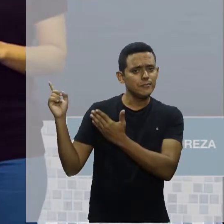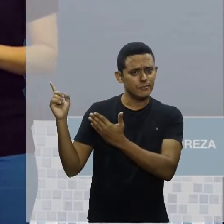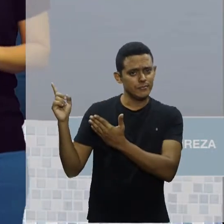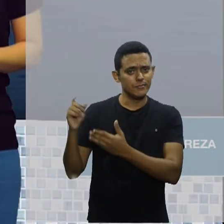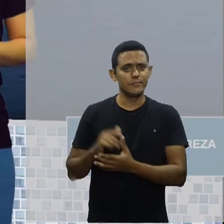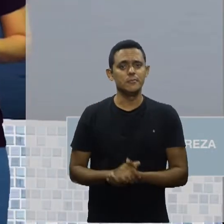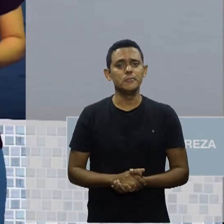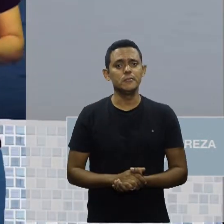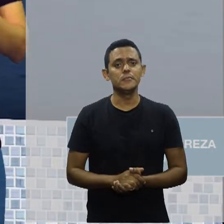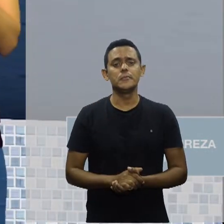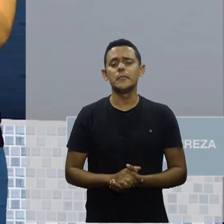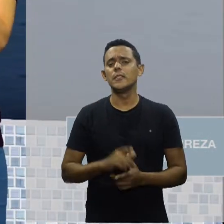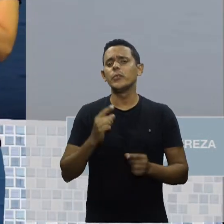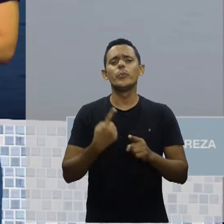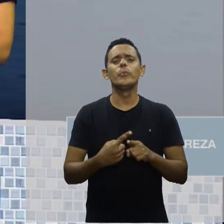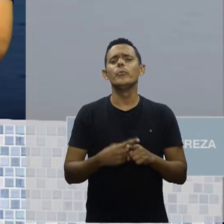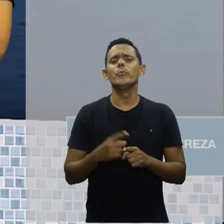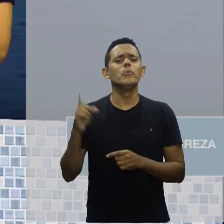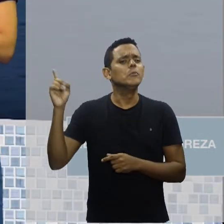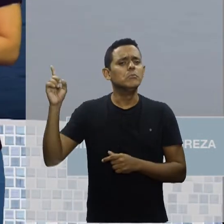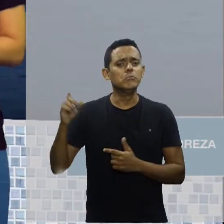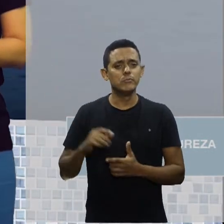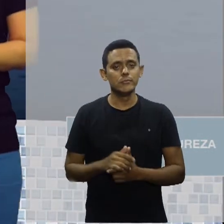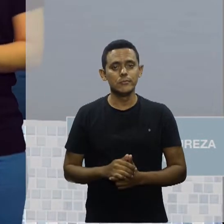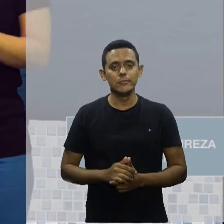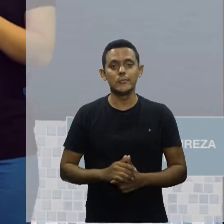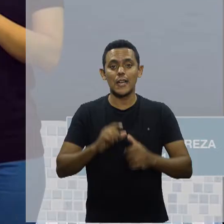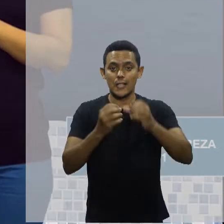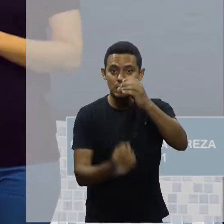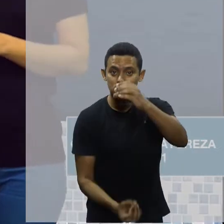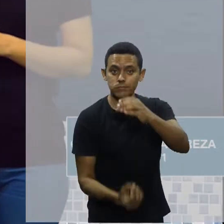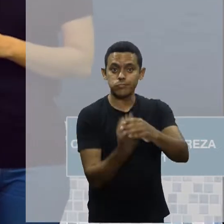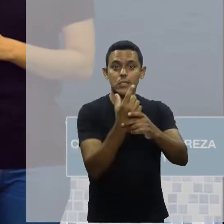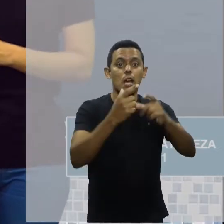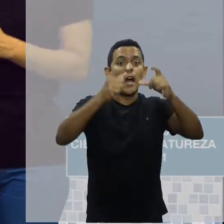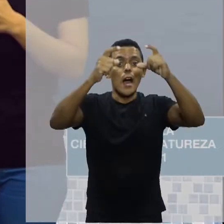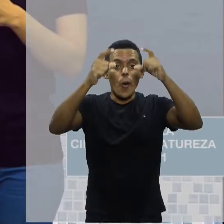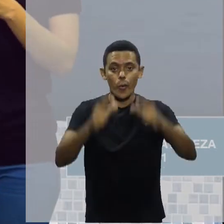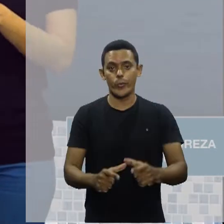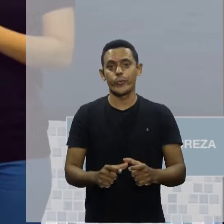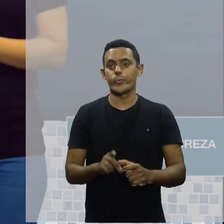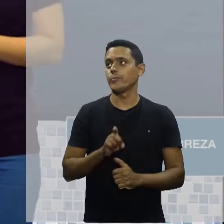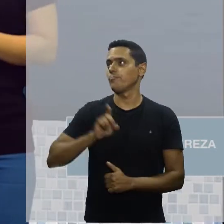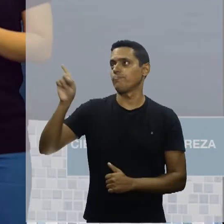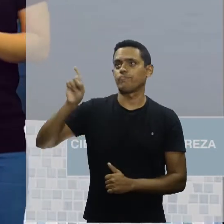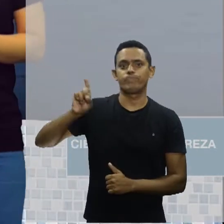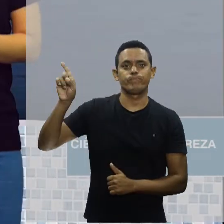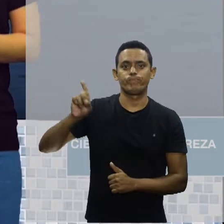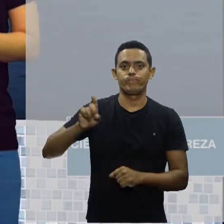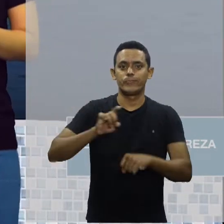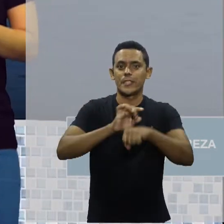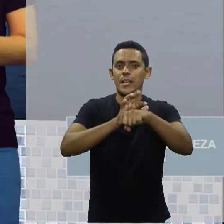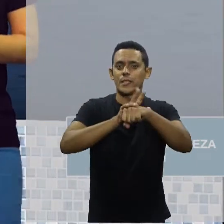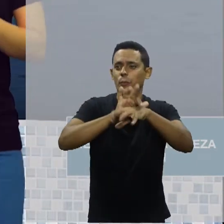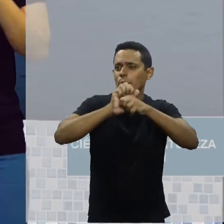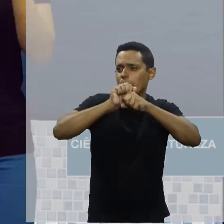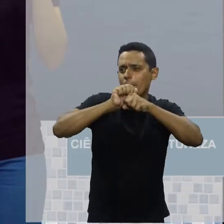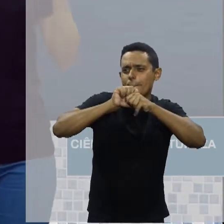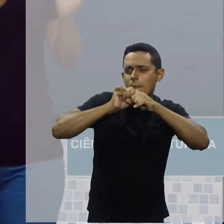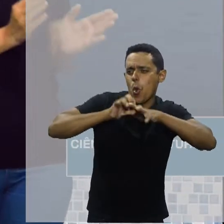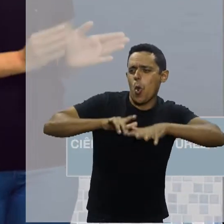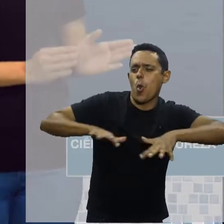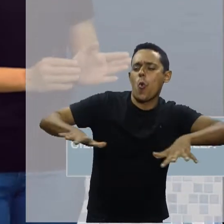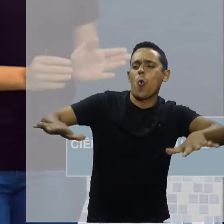diferenciar a pandemia por COVID-19. COVID-19, gente, é a doença, certo? É